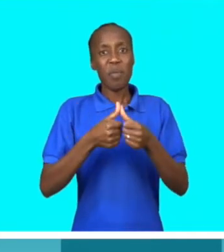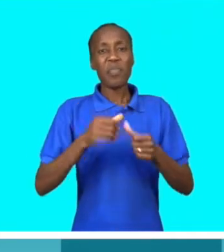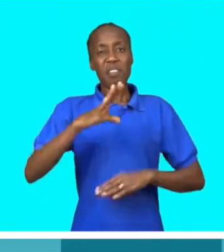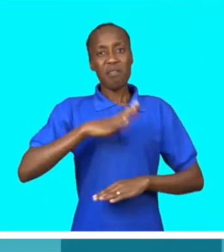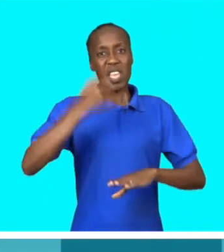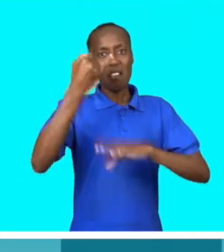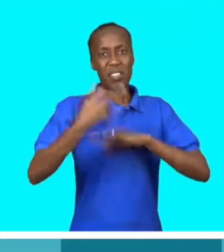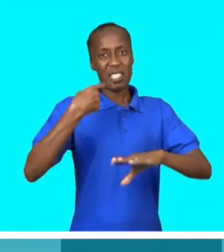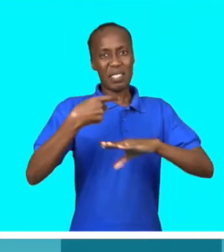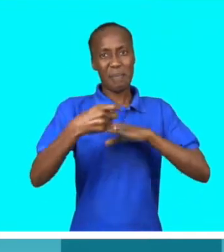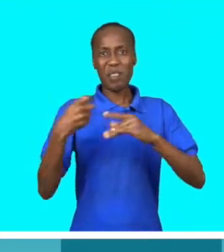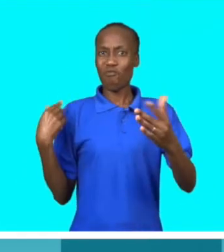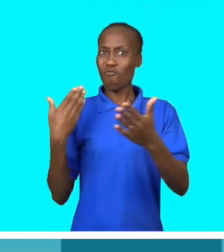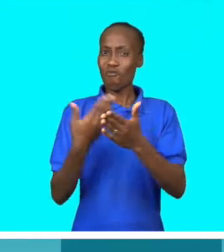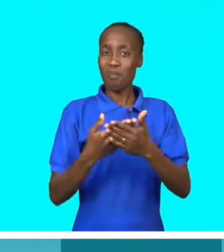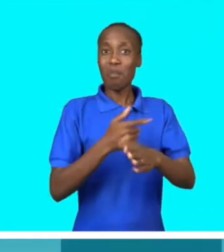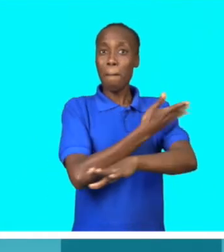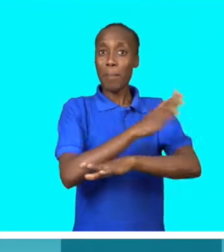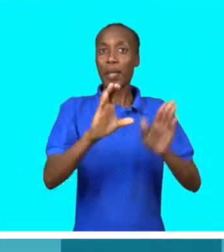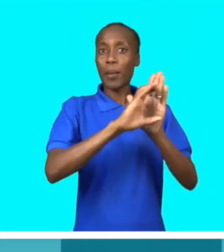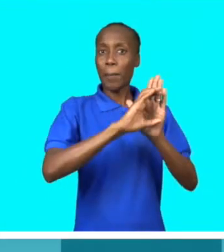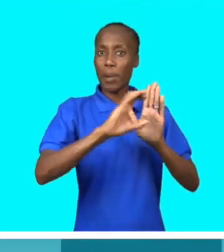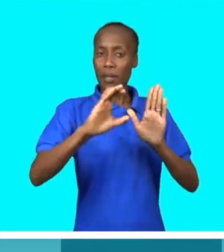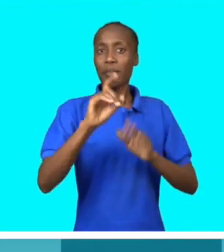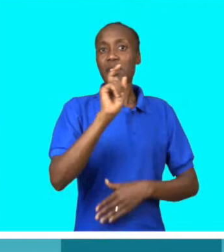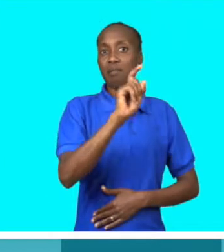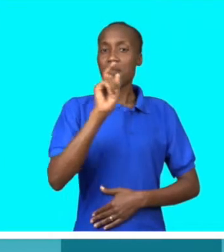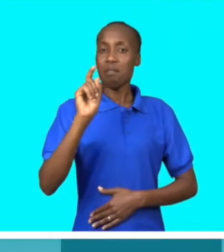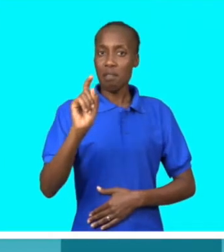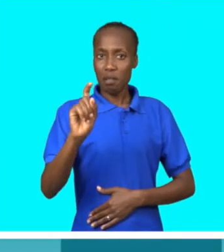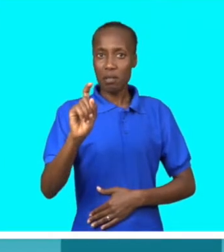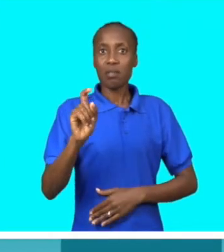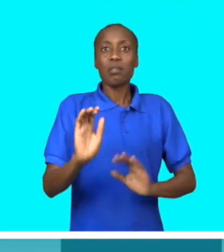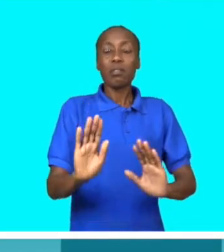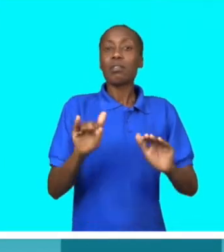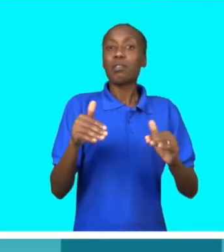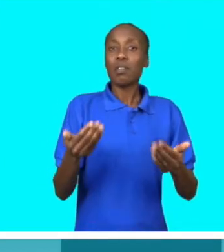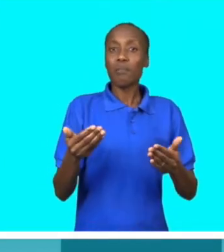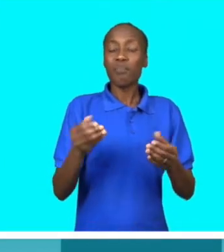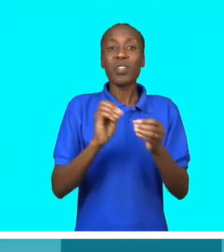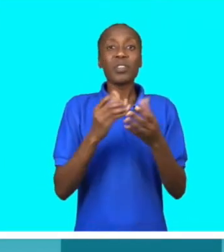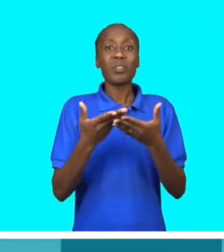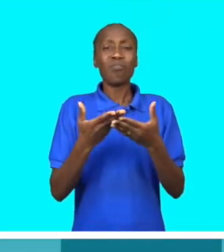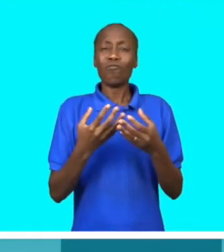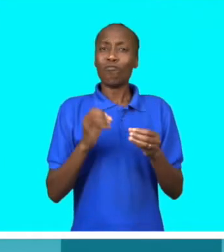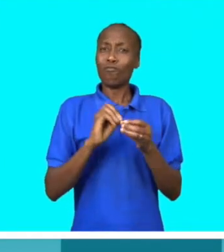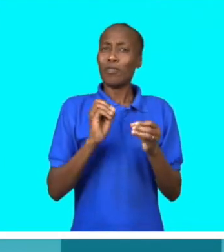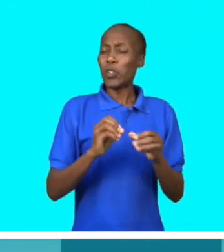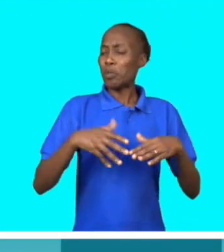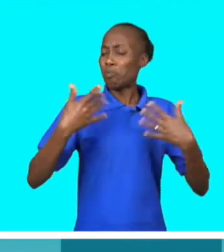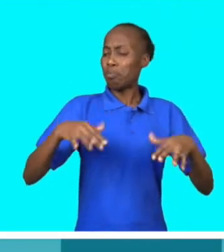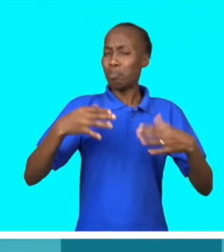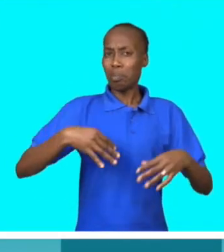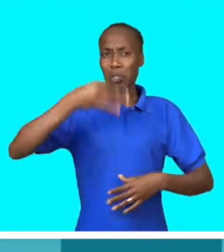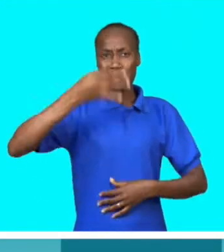namoradas, íamos lá passar o final de semana longo no Bilena, província de Gaza. E por acaso o percurso